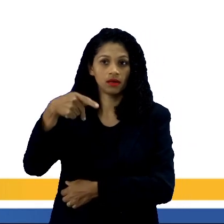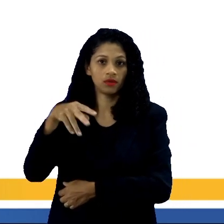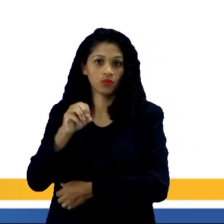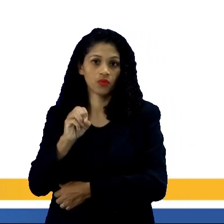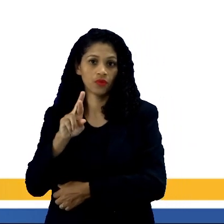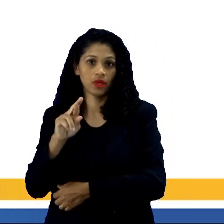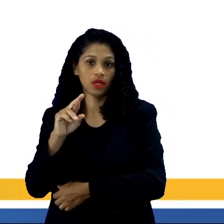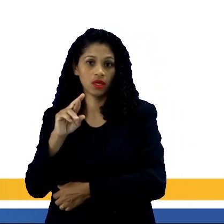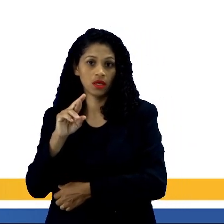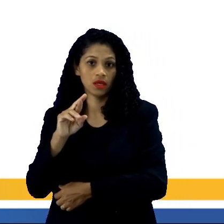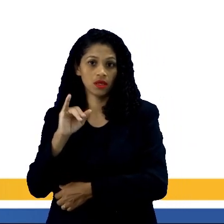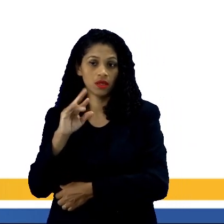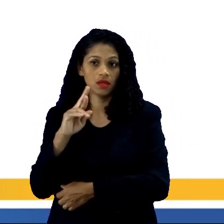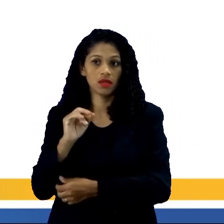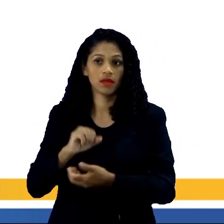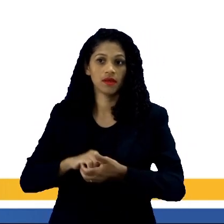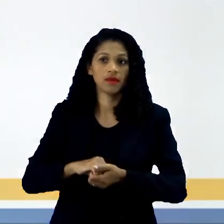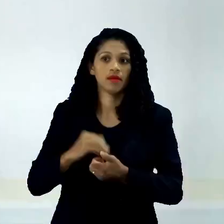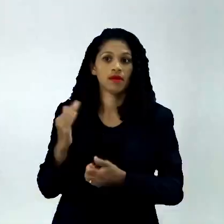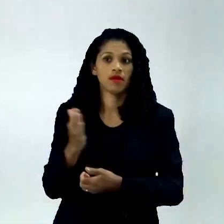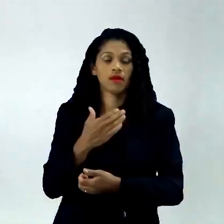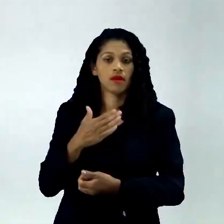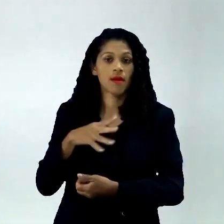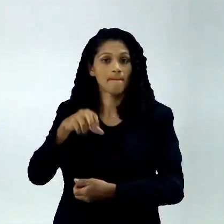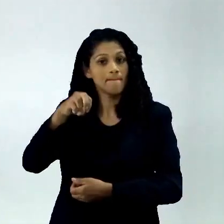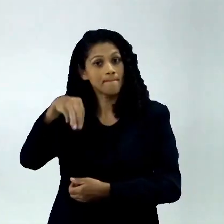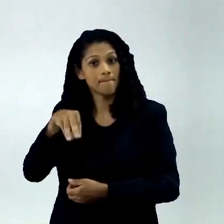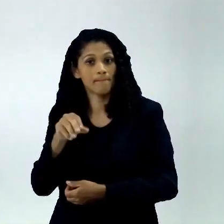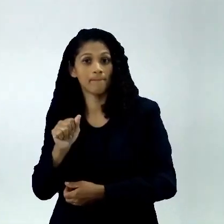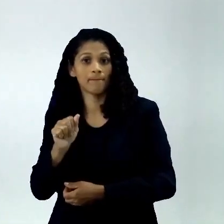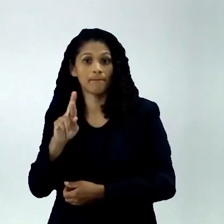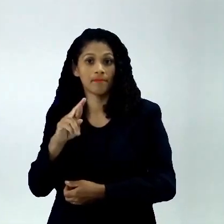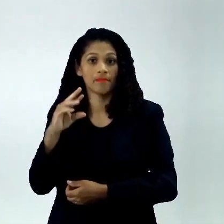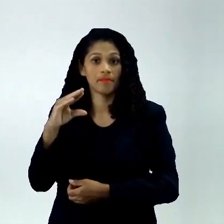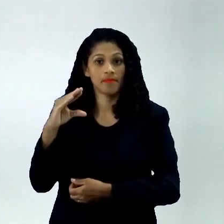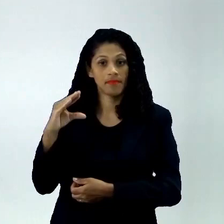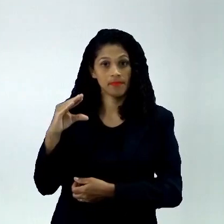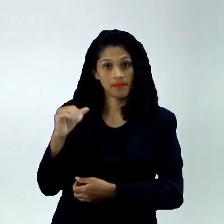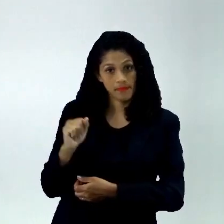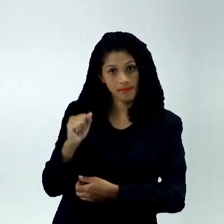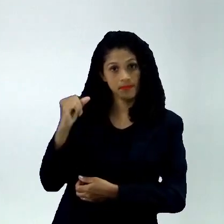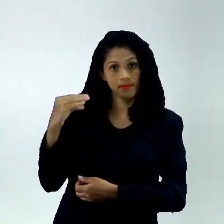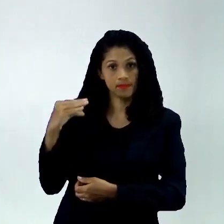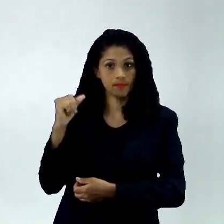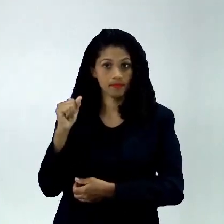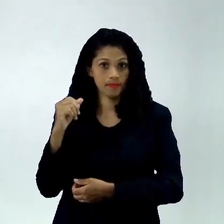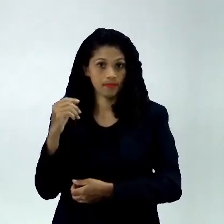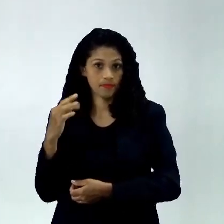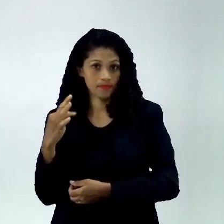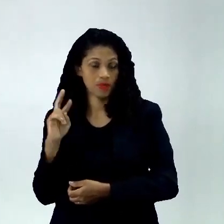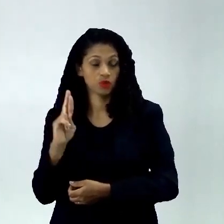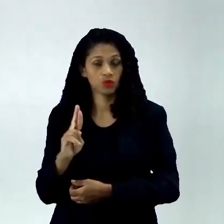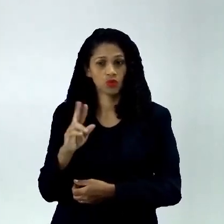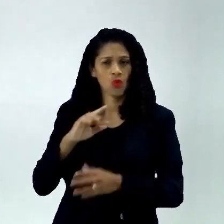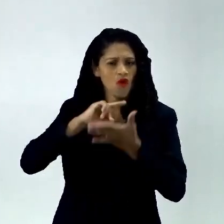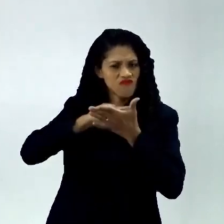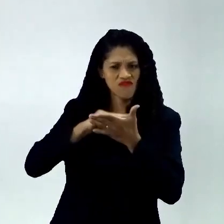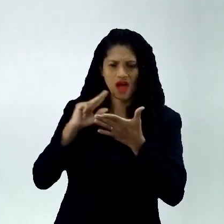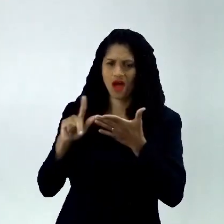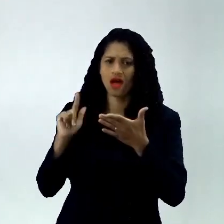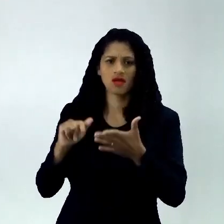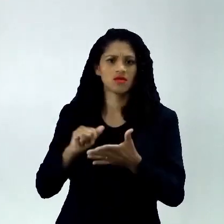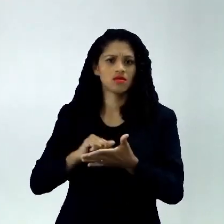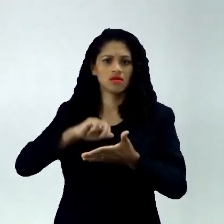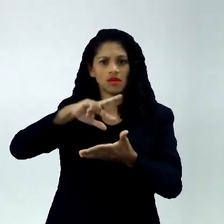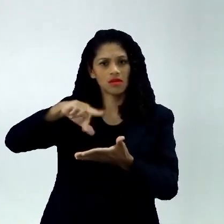samba de roda e o musicalmente conhecido que seria o kuduro, como eu já mencionei. Então, vejam que após ter essas